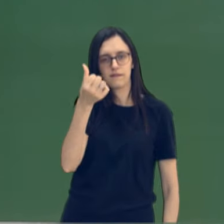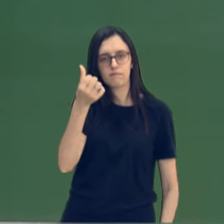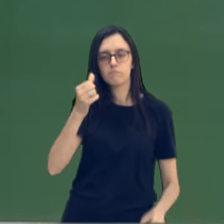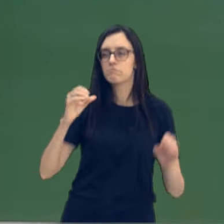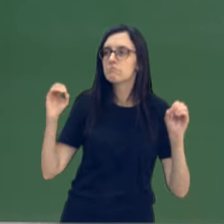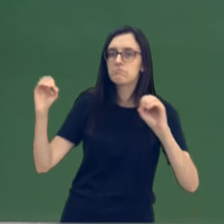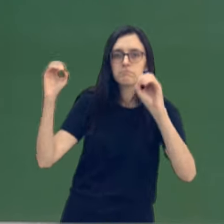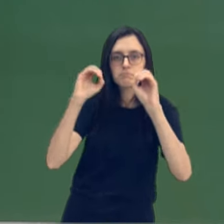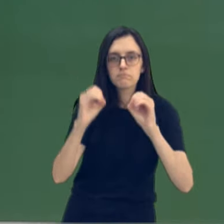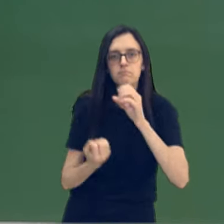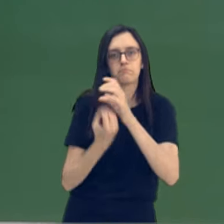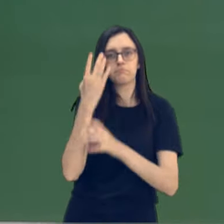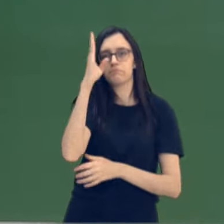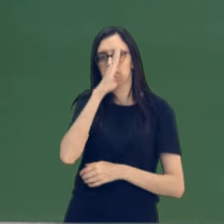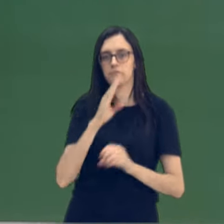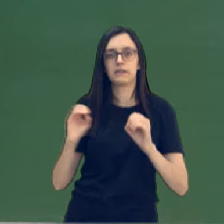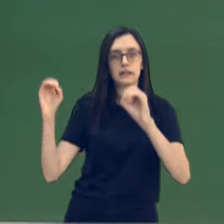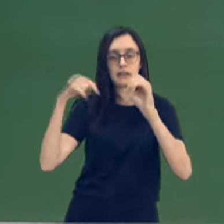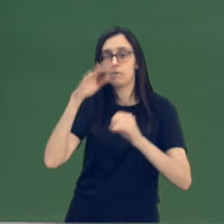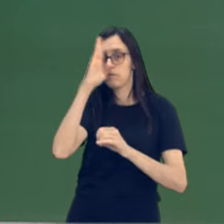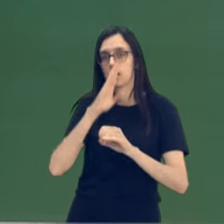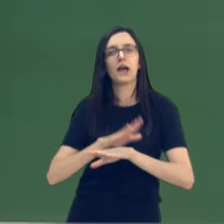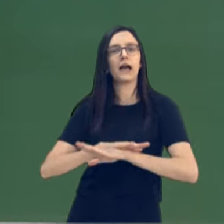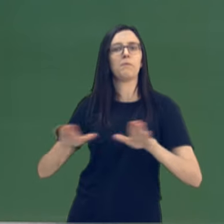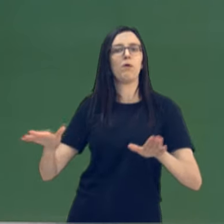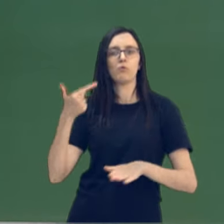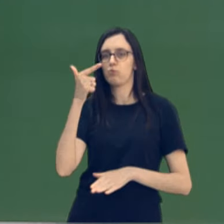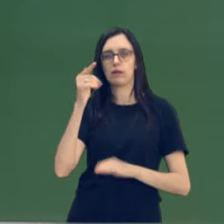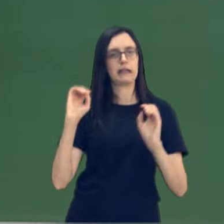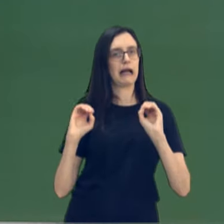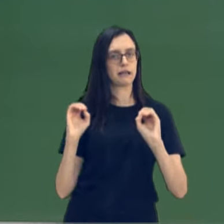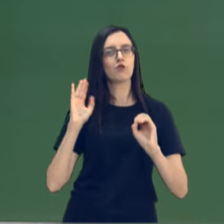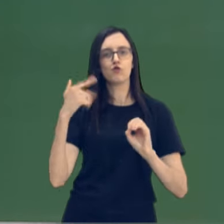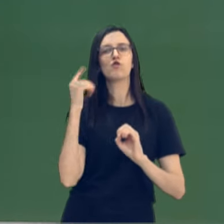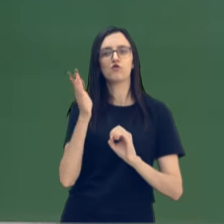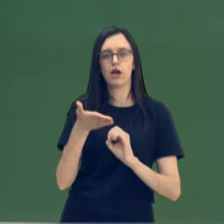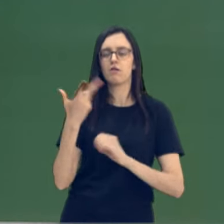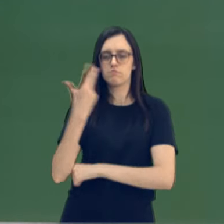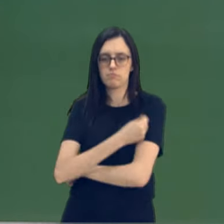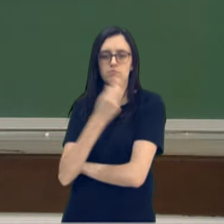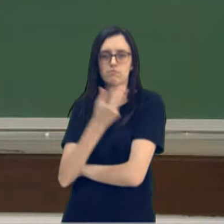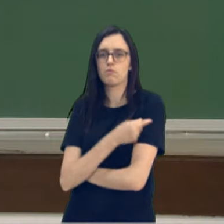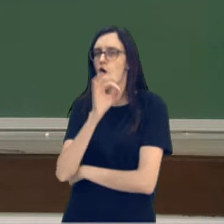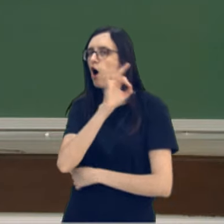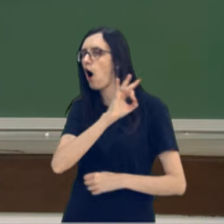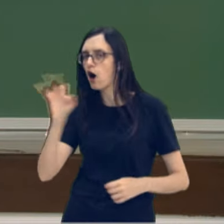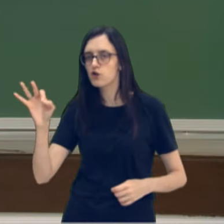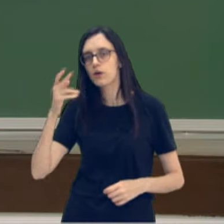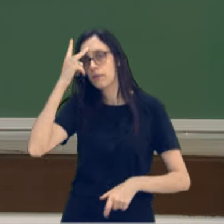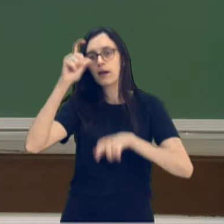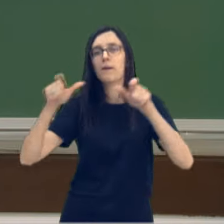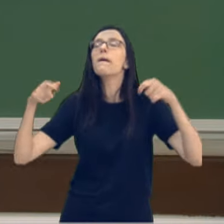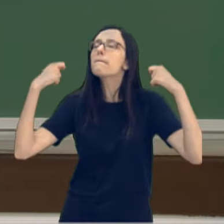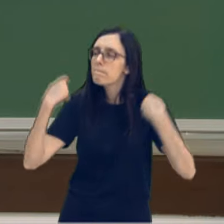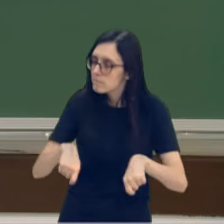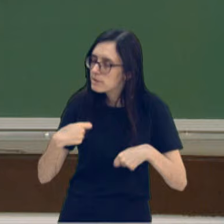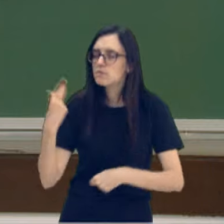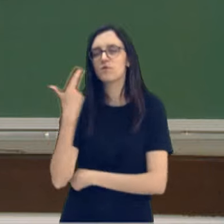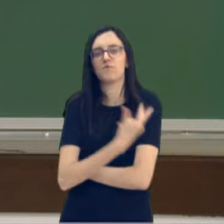pólio surgidos no Brasil. Somos um país livre de poliomielite. Temos um programa de vacinação excelente e que as pessoas devem